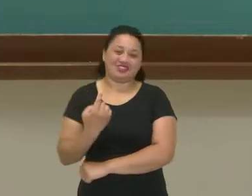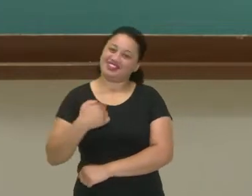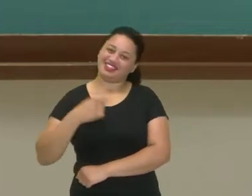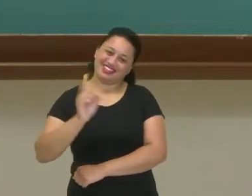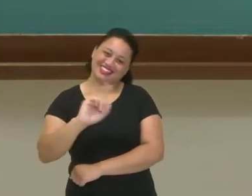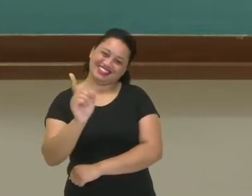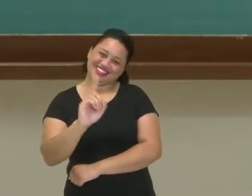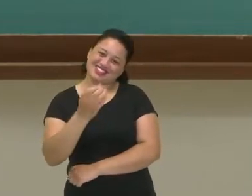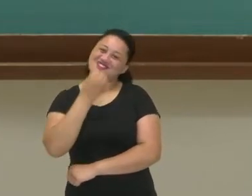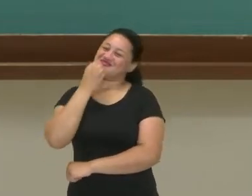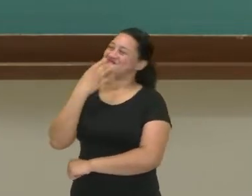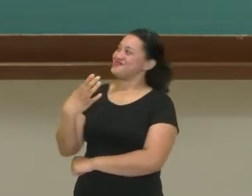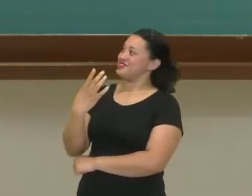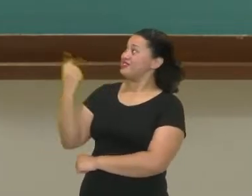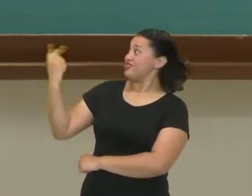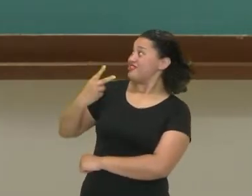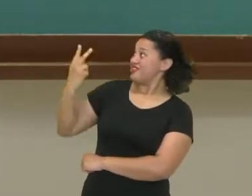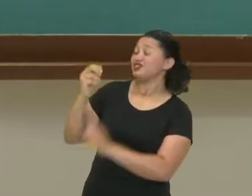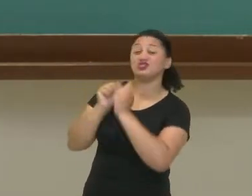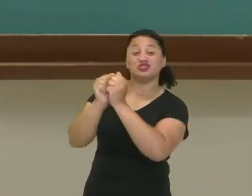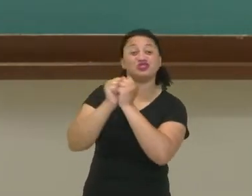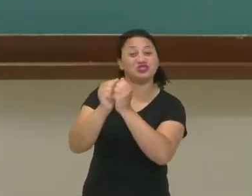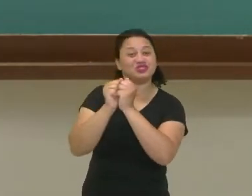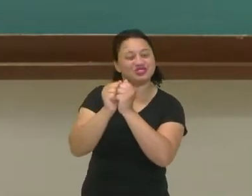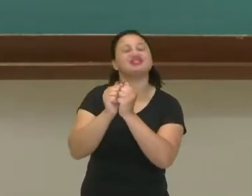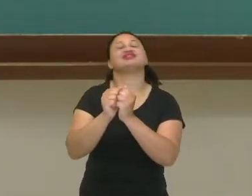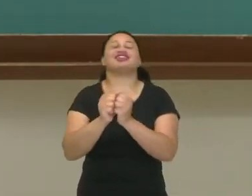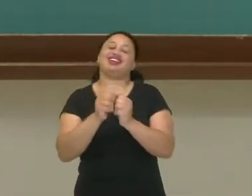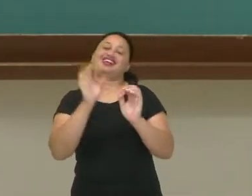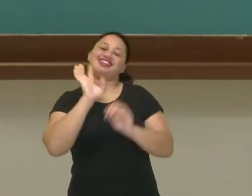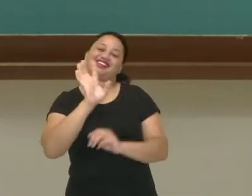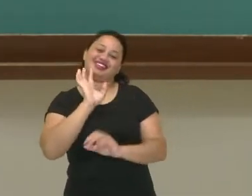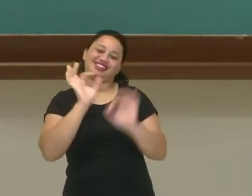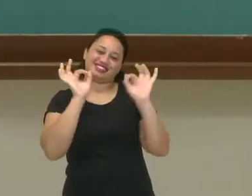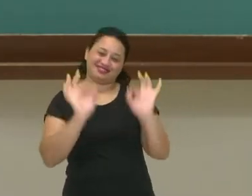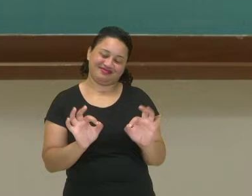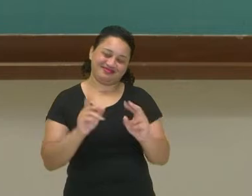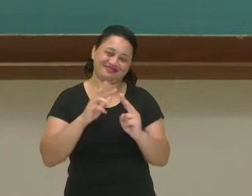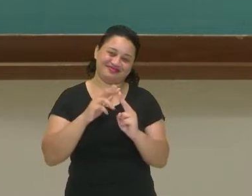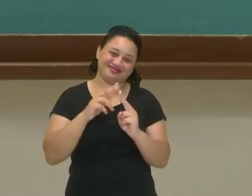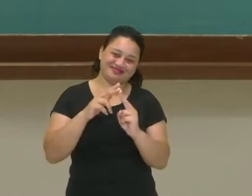não. Nós somos uma dupla? Isso aí, né? A dupla de dois.